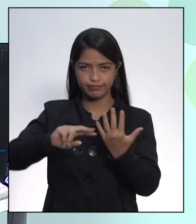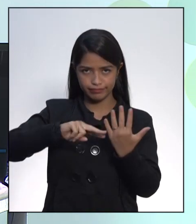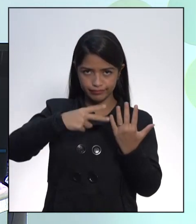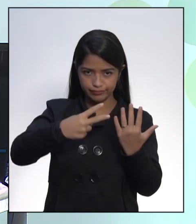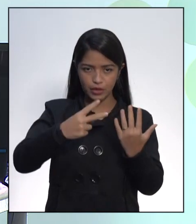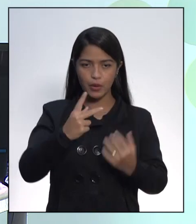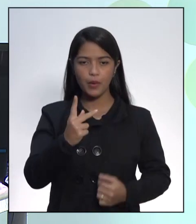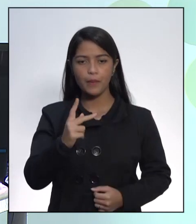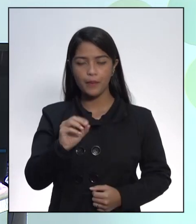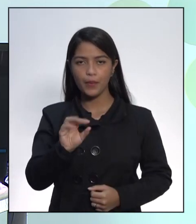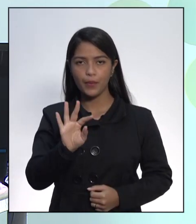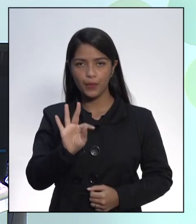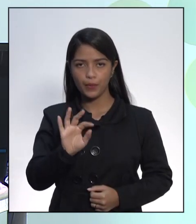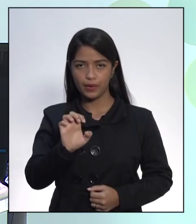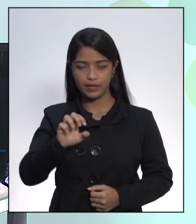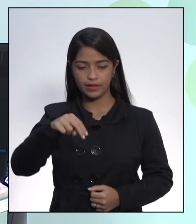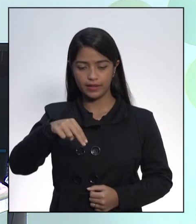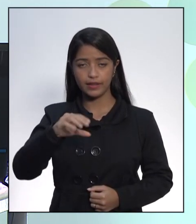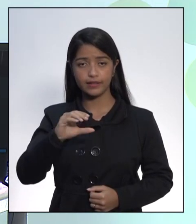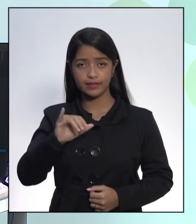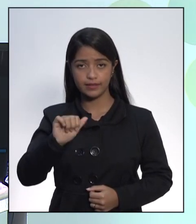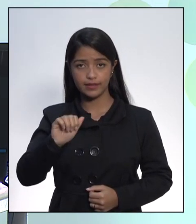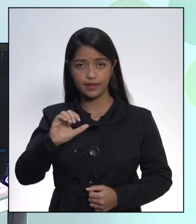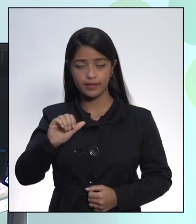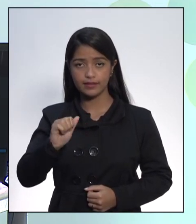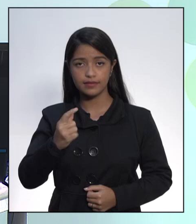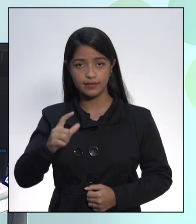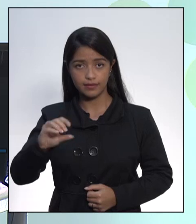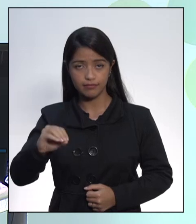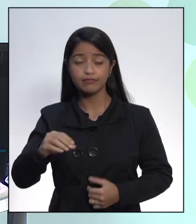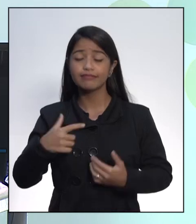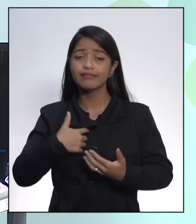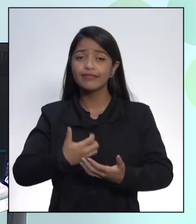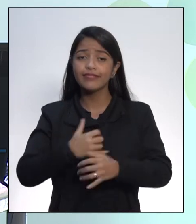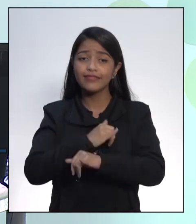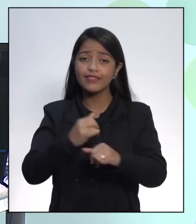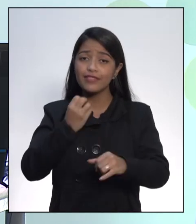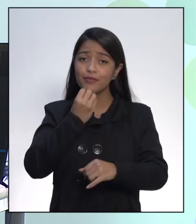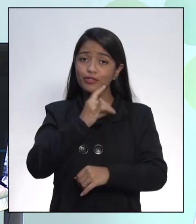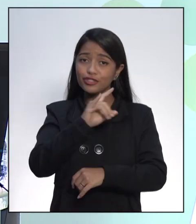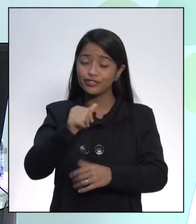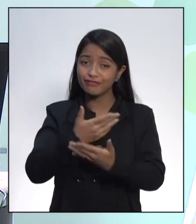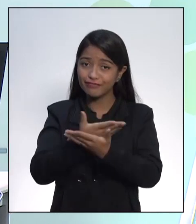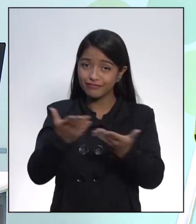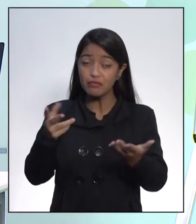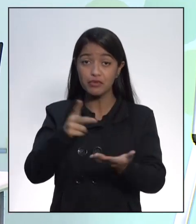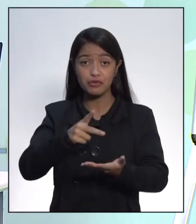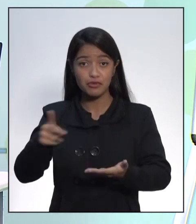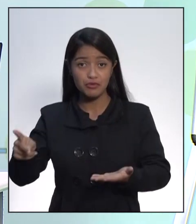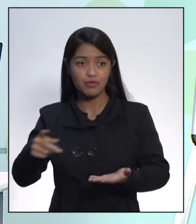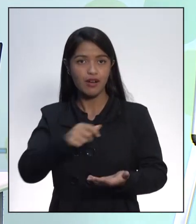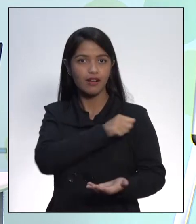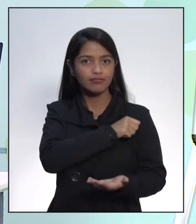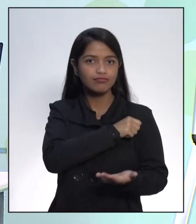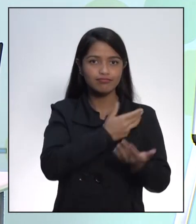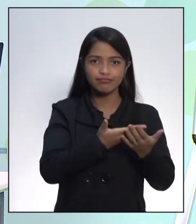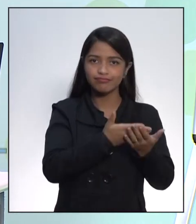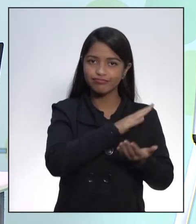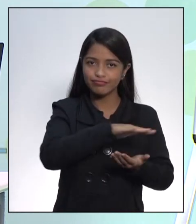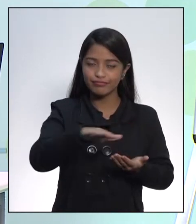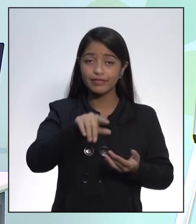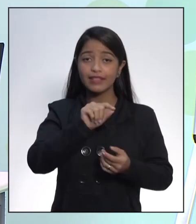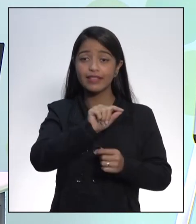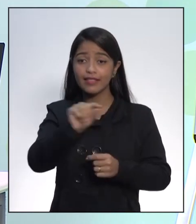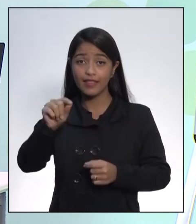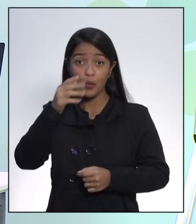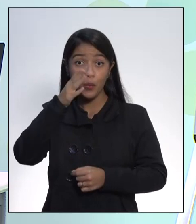vocês, bom dia, estudantes, bom dia, professores, bom dia, curiosos que queiram aprender um pouco mais de matemática. E eu trouxe